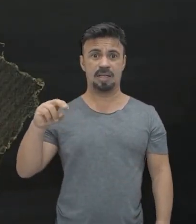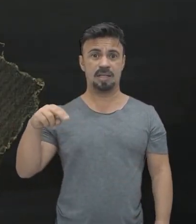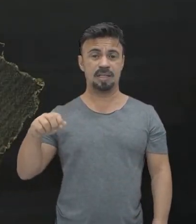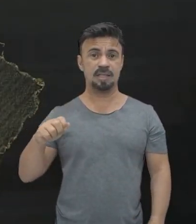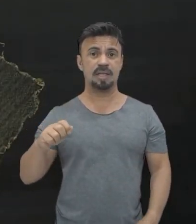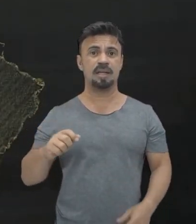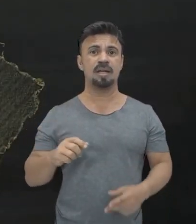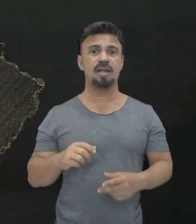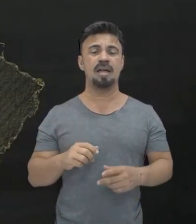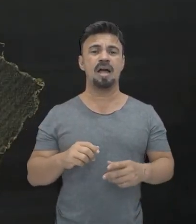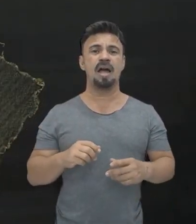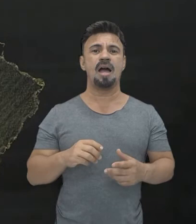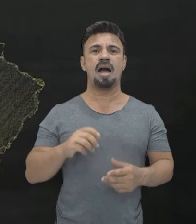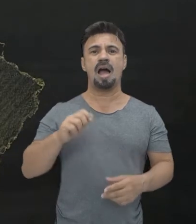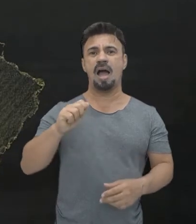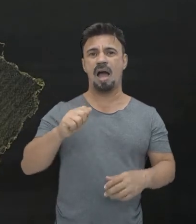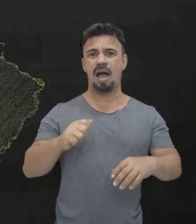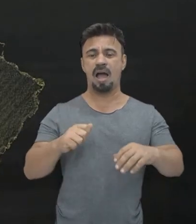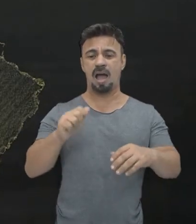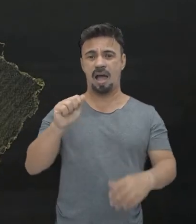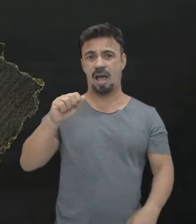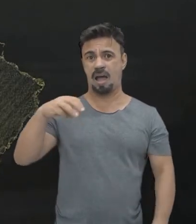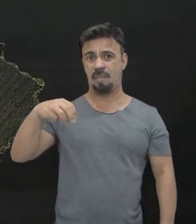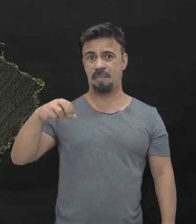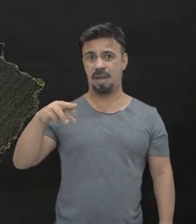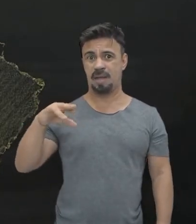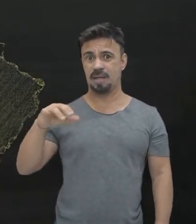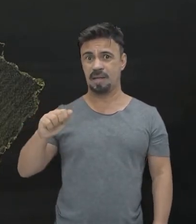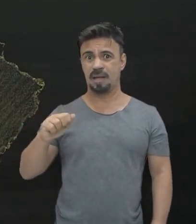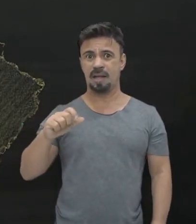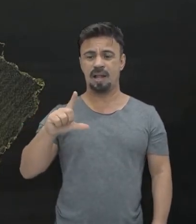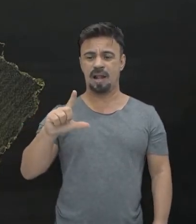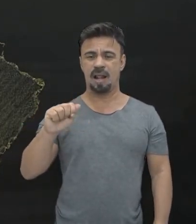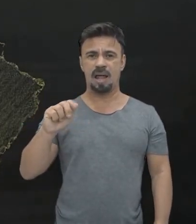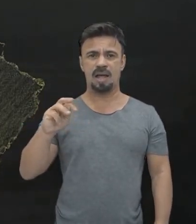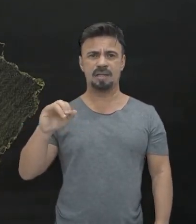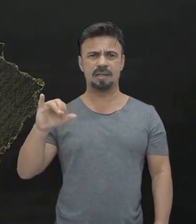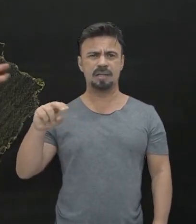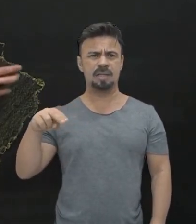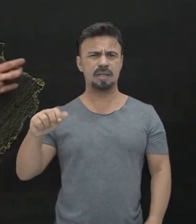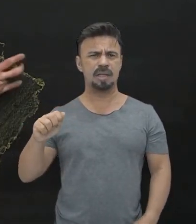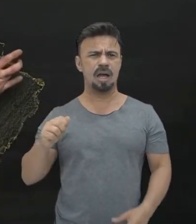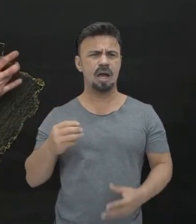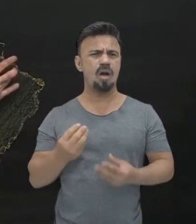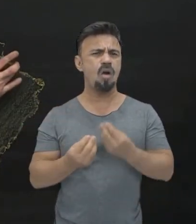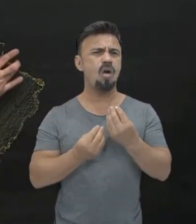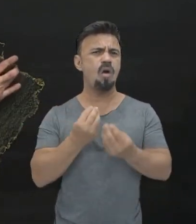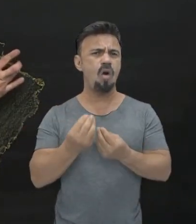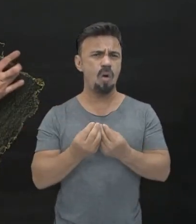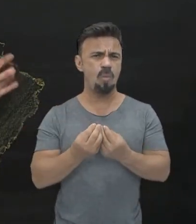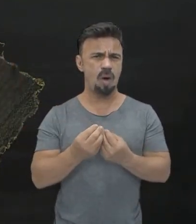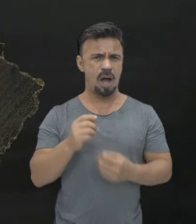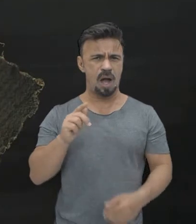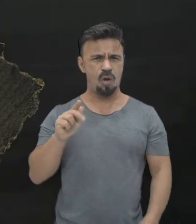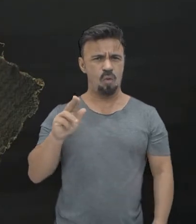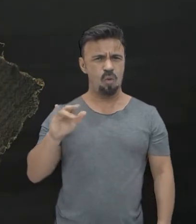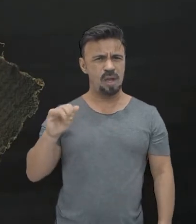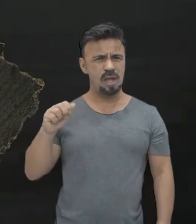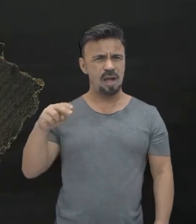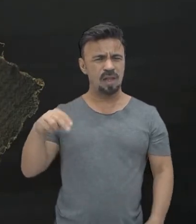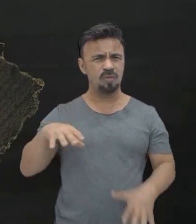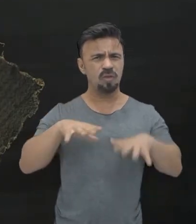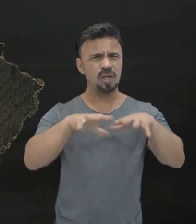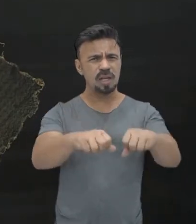de América Latina. Ah, mas espera aí, Sylvester, como assim? A Guiana que está aqui foi colonizada